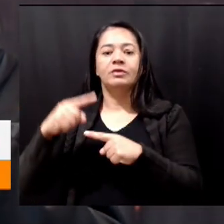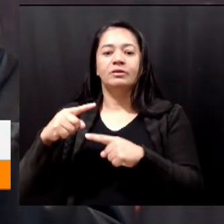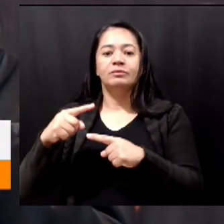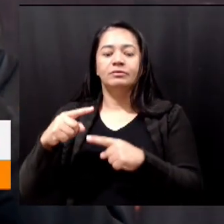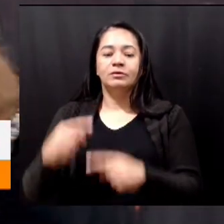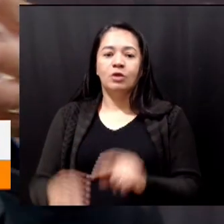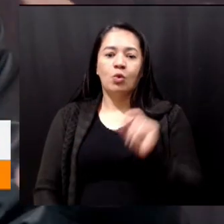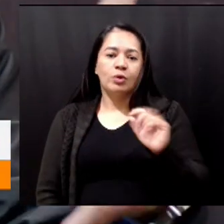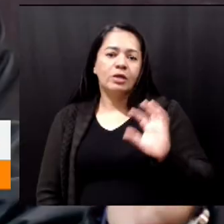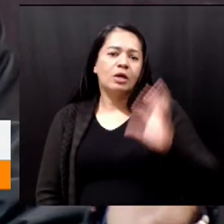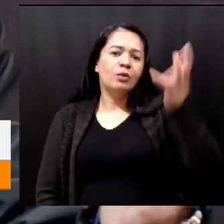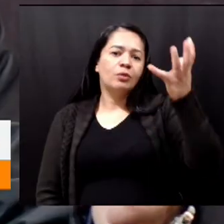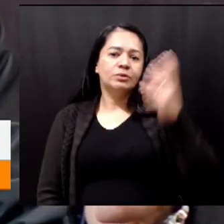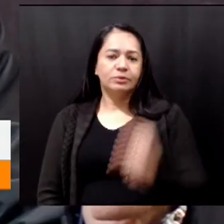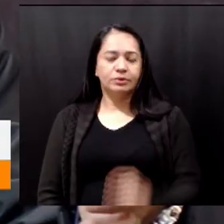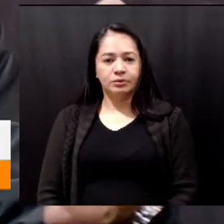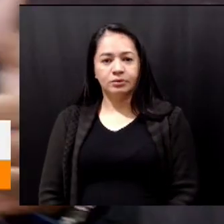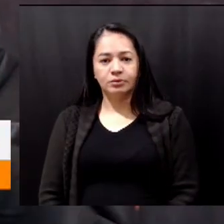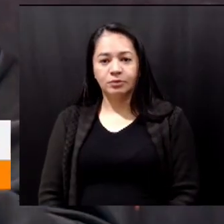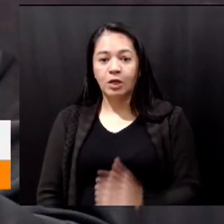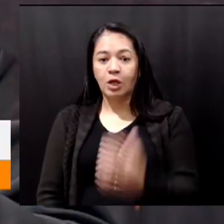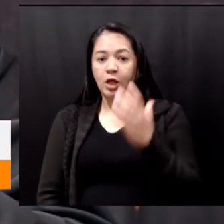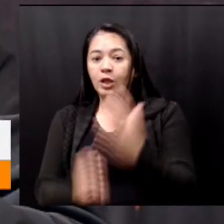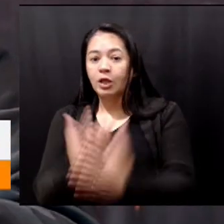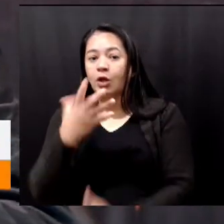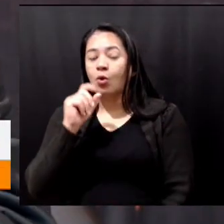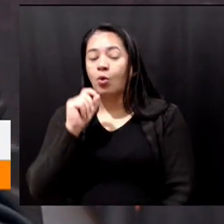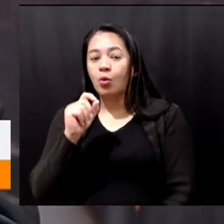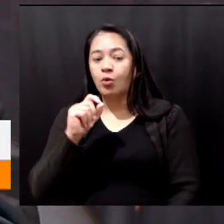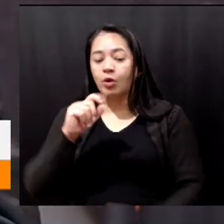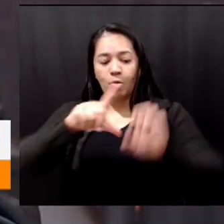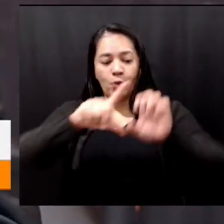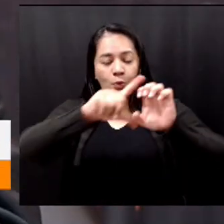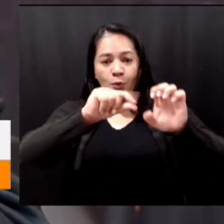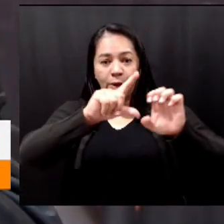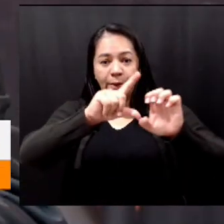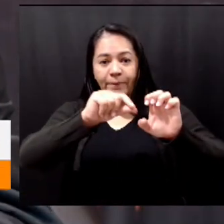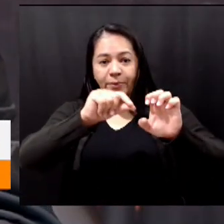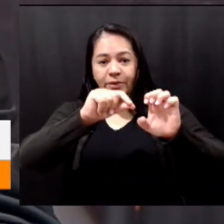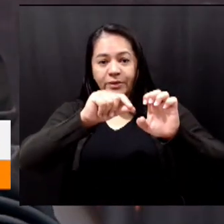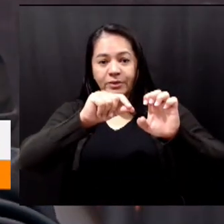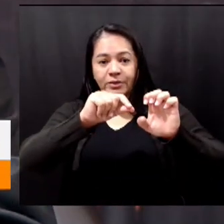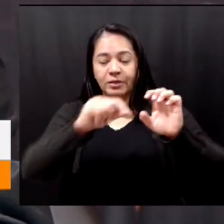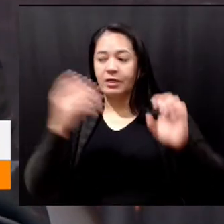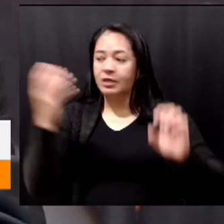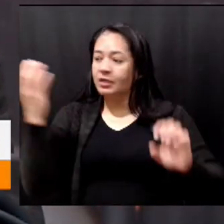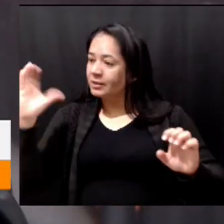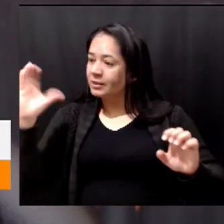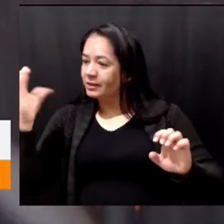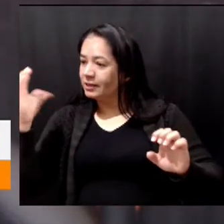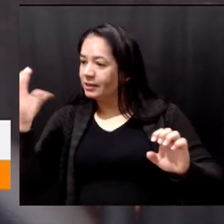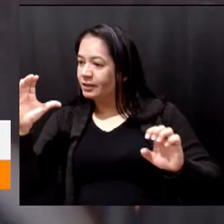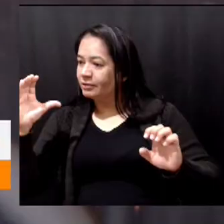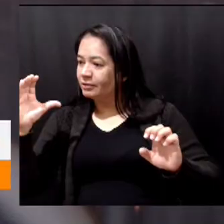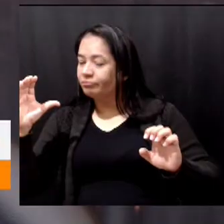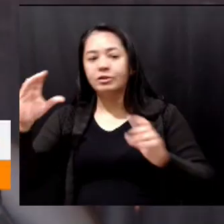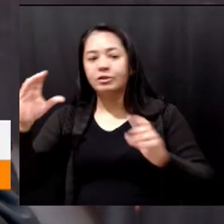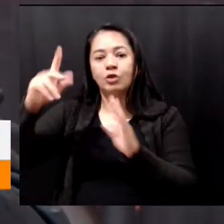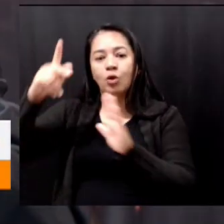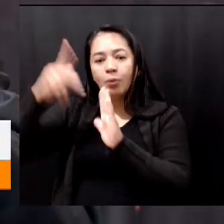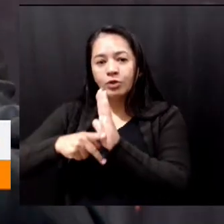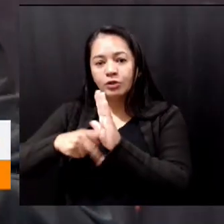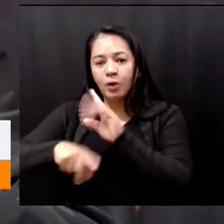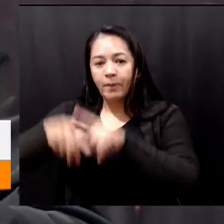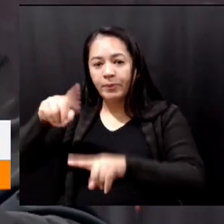acontecendo? Criou-se já um viés empreendedor que era da ciência criar um protótipo, um produto mínimo viável